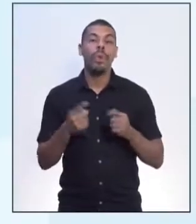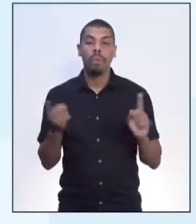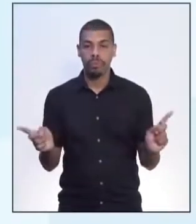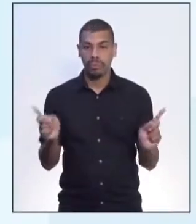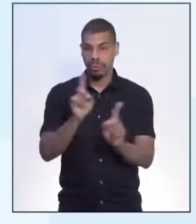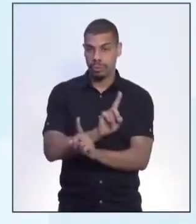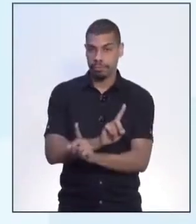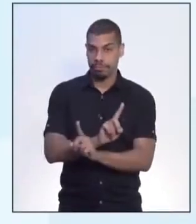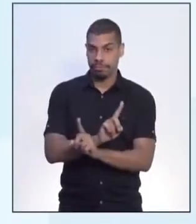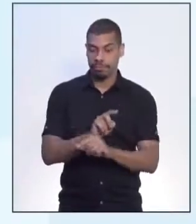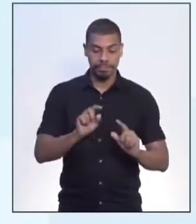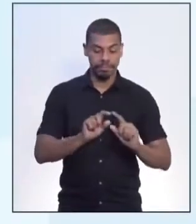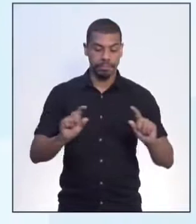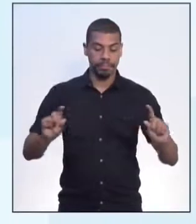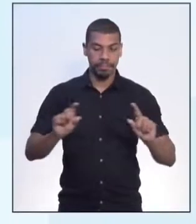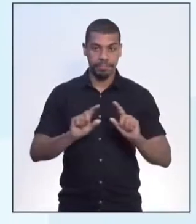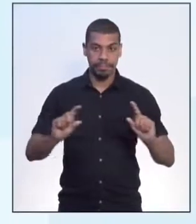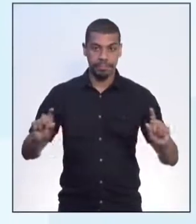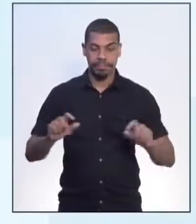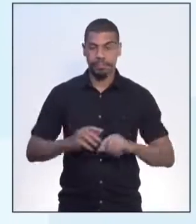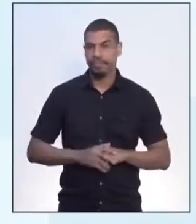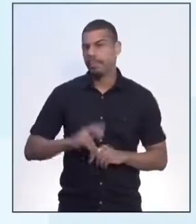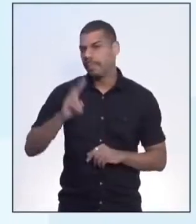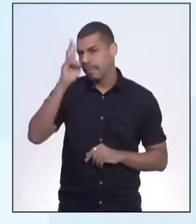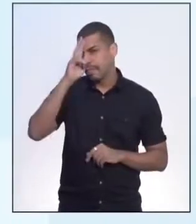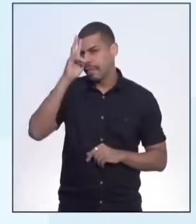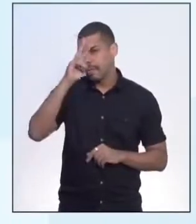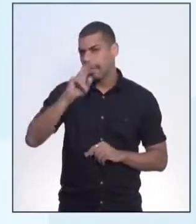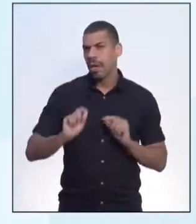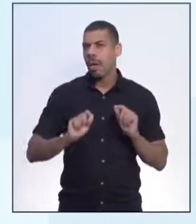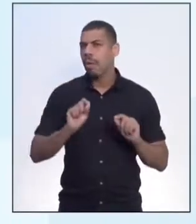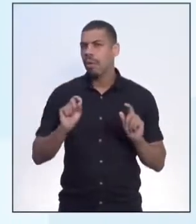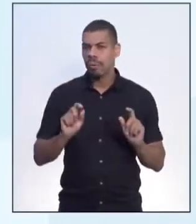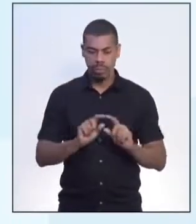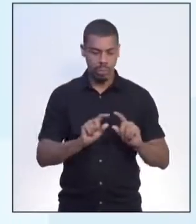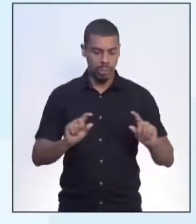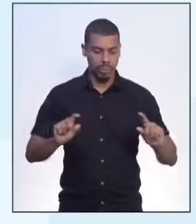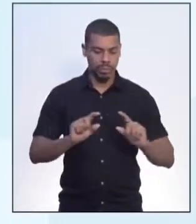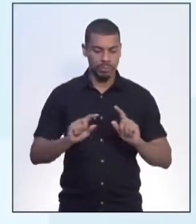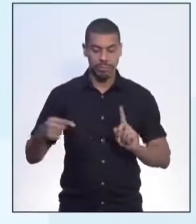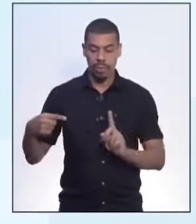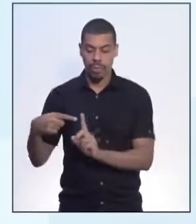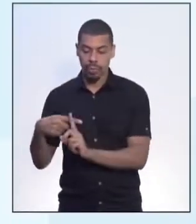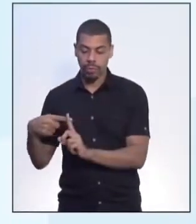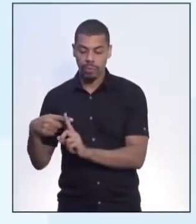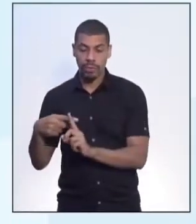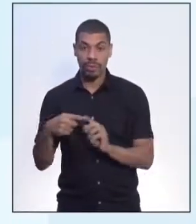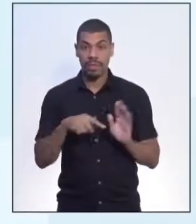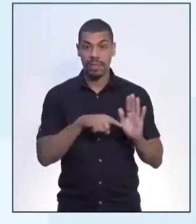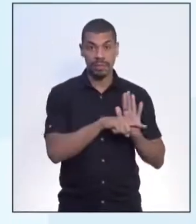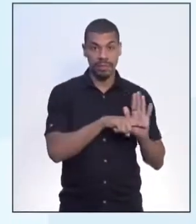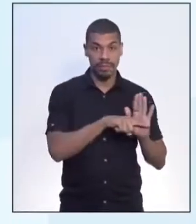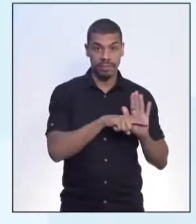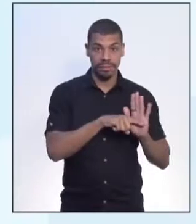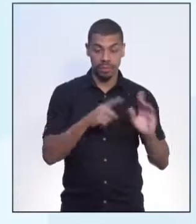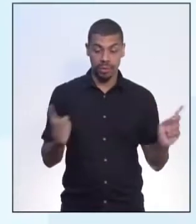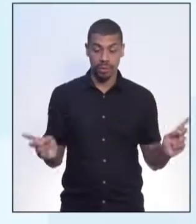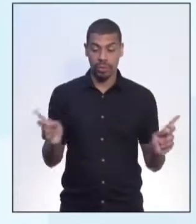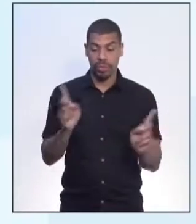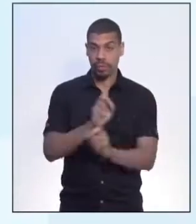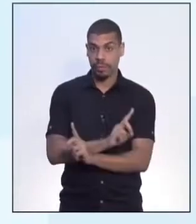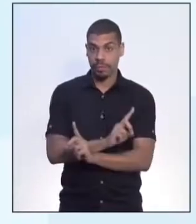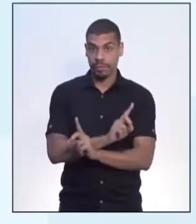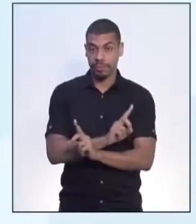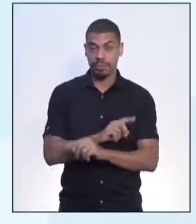contraste para unir as duas. Lembra o que era contraste? Eu tenho uma oração positiva e a outra negativa, ou o